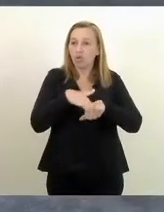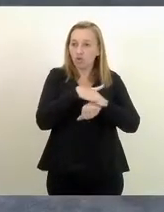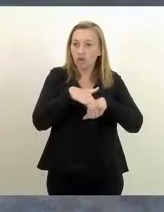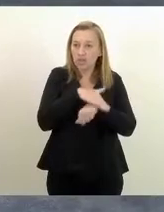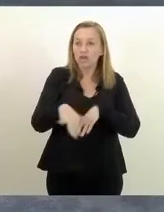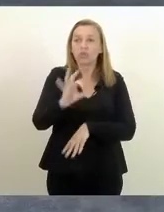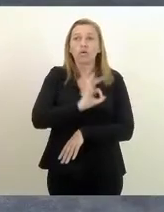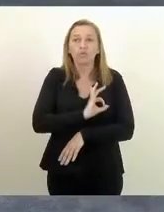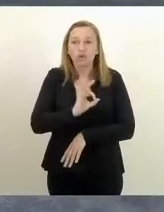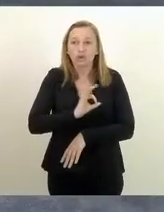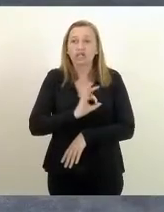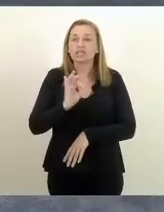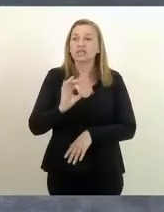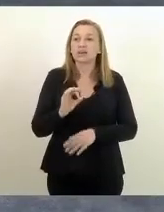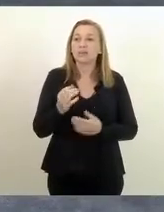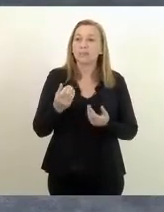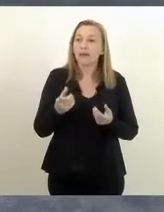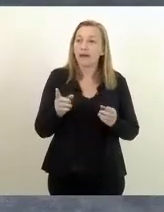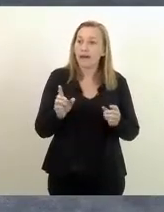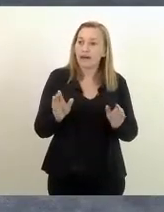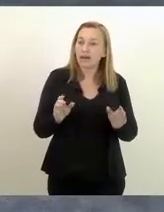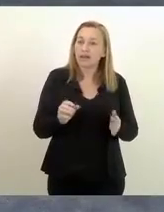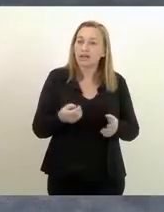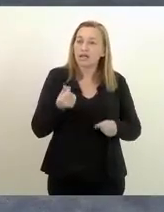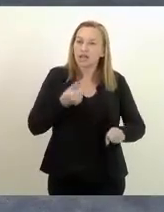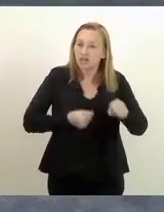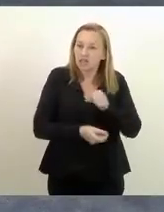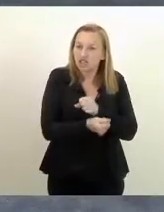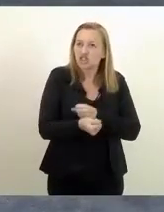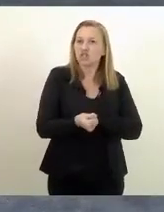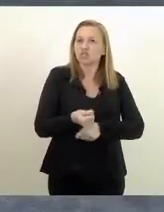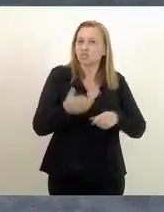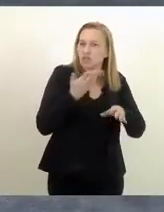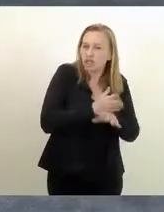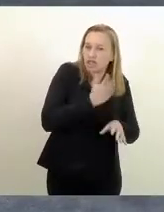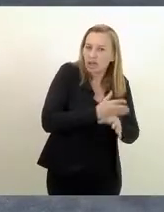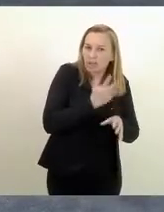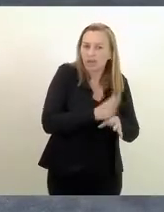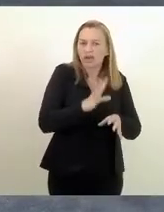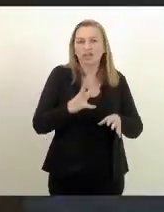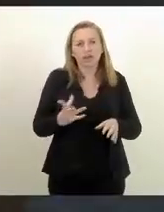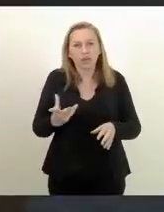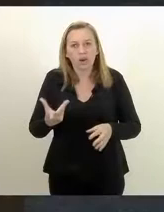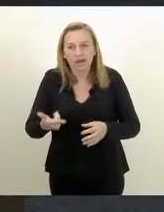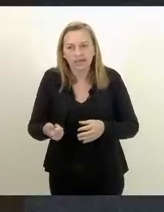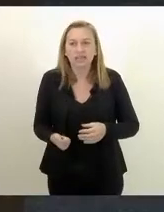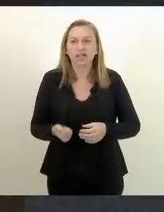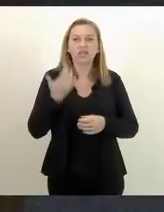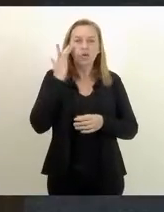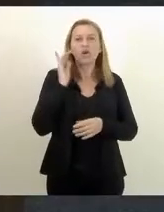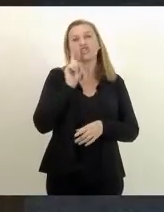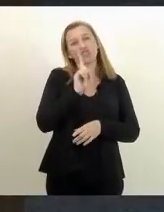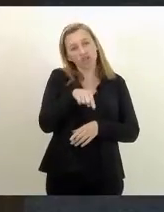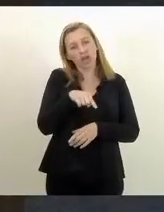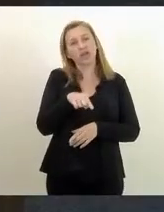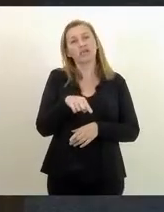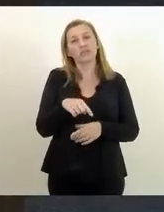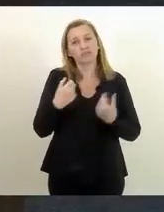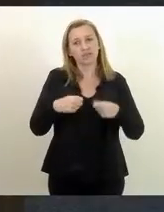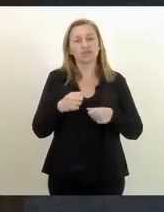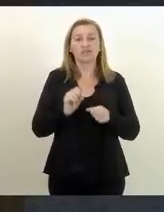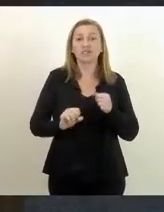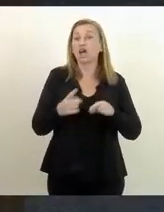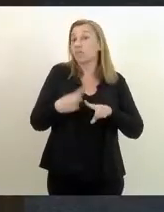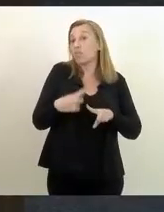a polícia civil para investir no treinamento, para investir na qualificação. Eu acho que é isso que tem que ser feito,